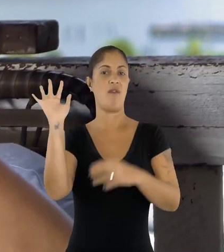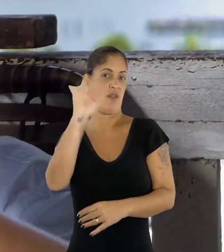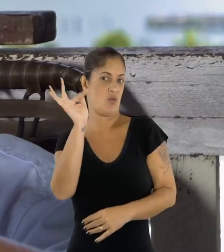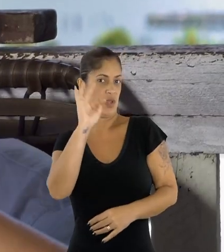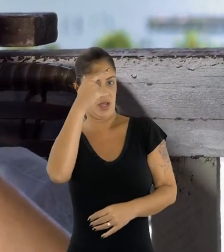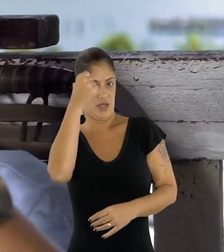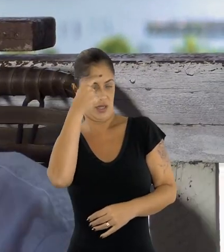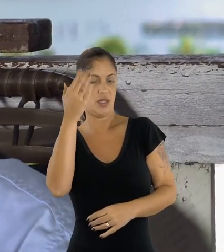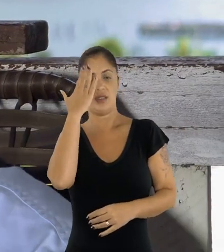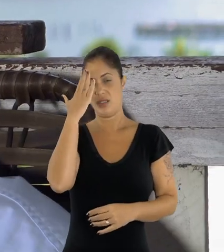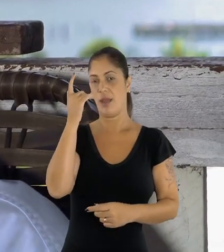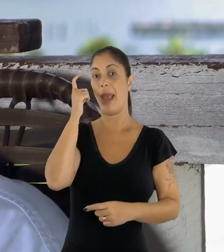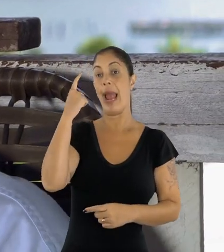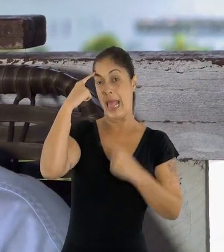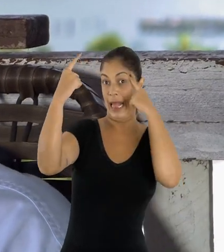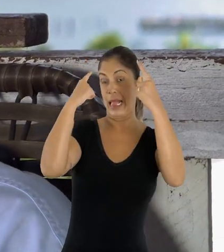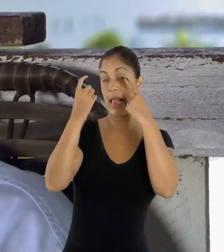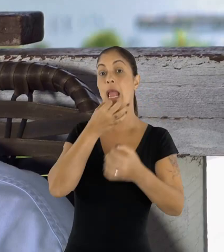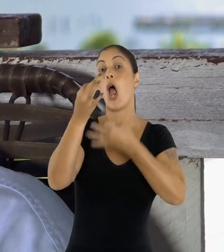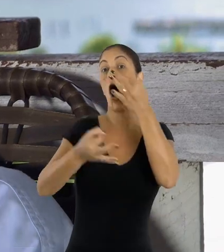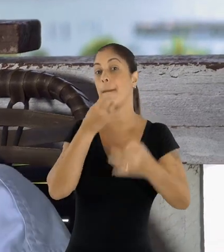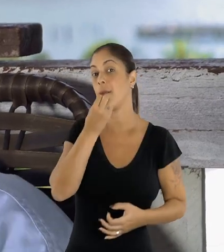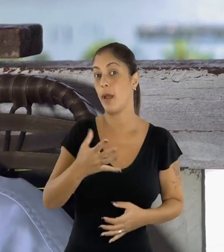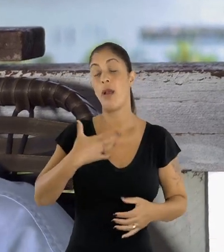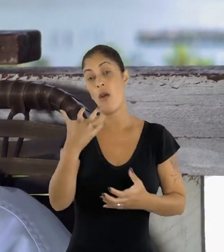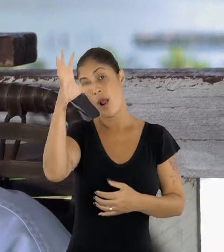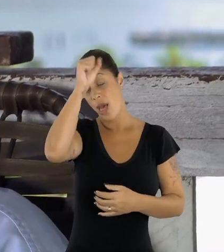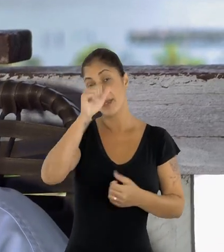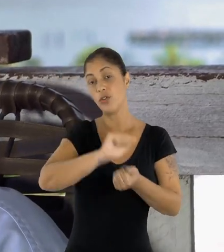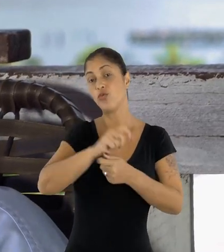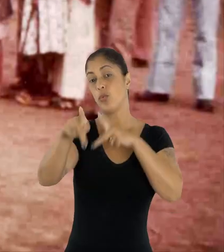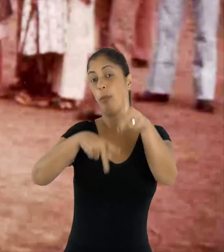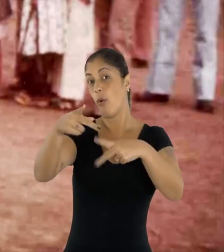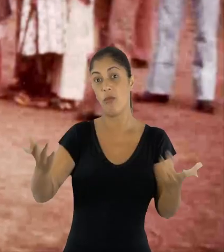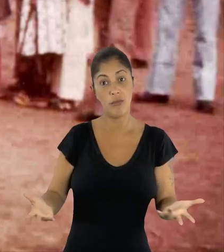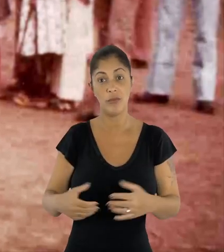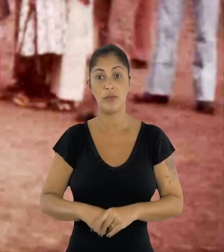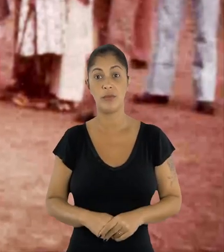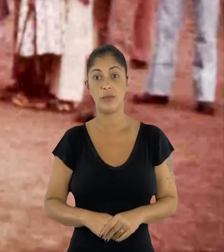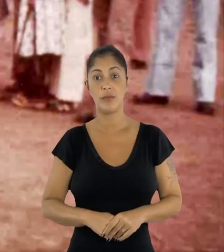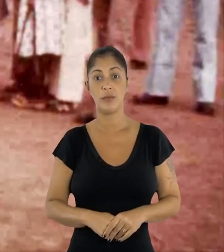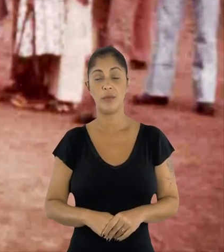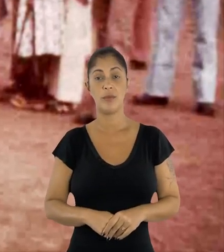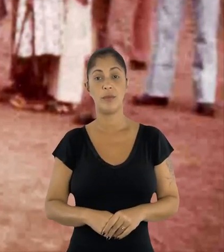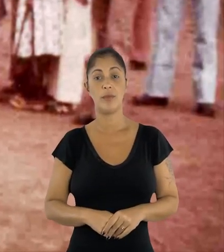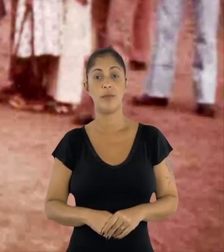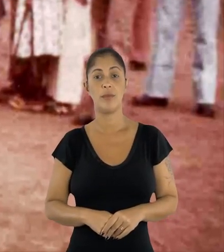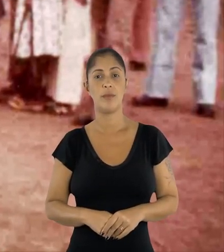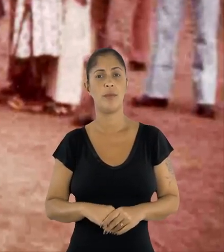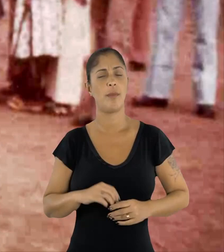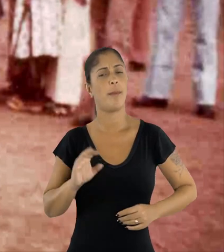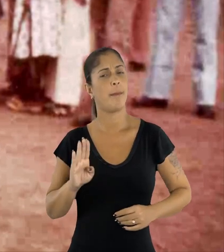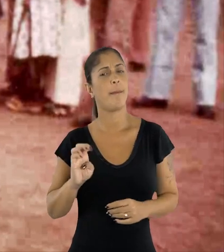ideias mais interessantes, etc. E a gente queria aprender com o povo. Foto. Em um terreno, um grupo de pessoas.